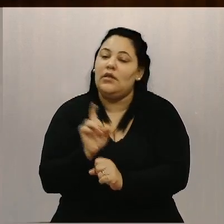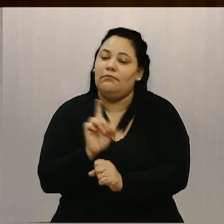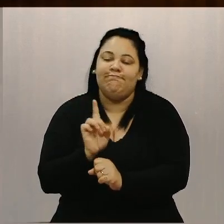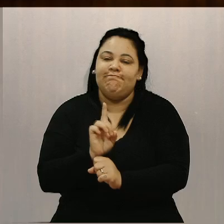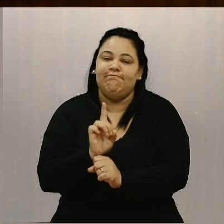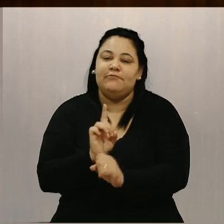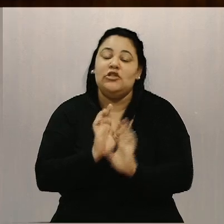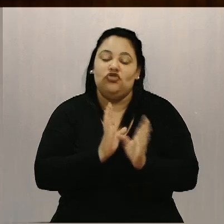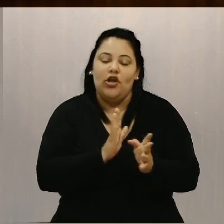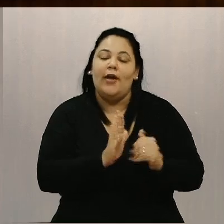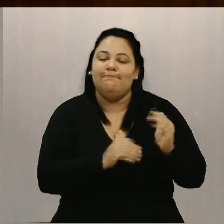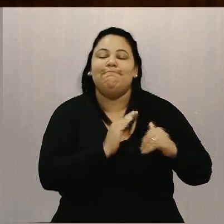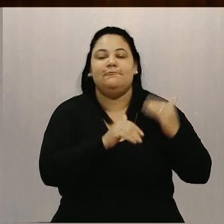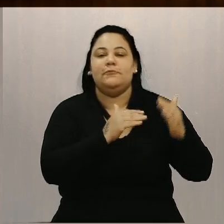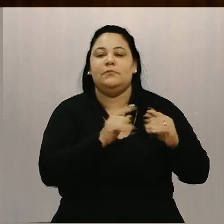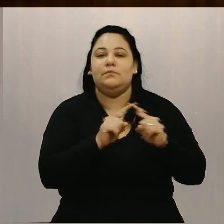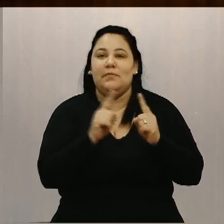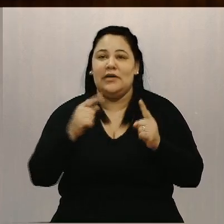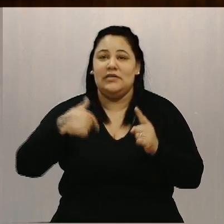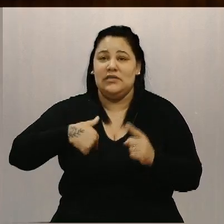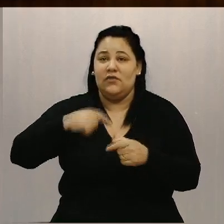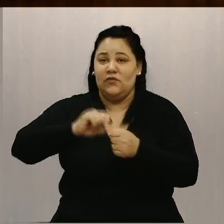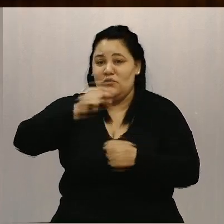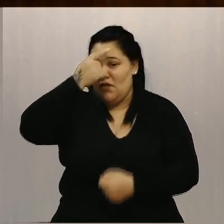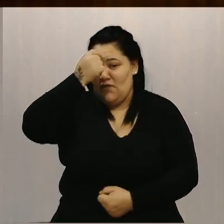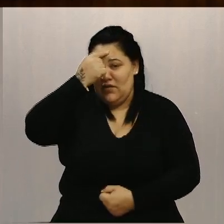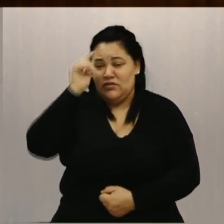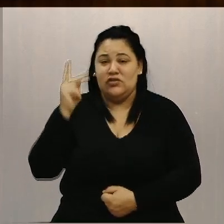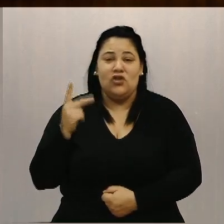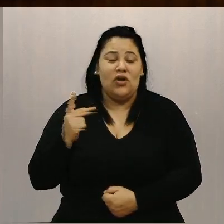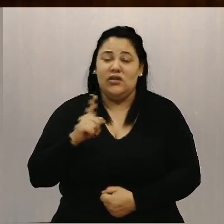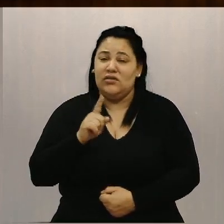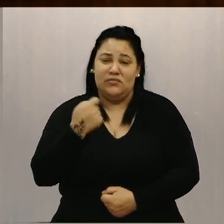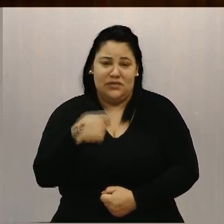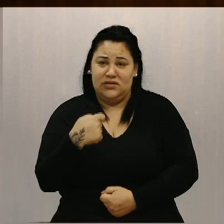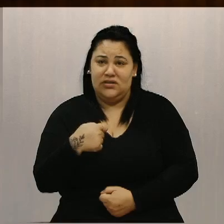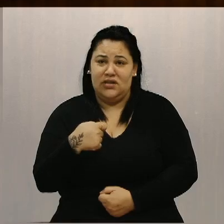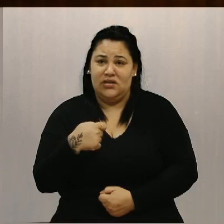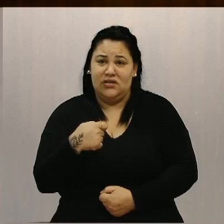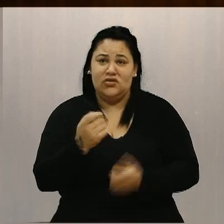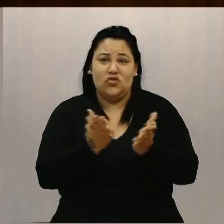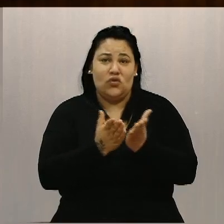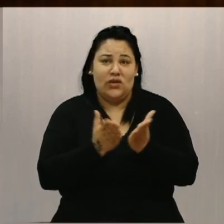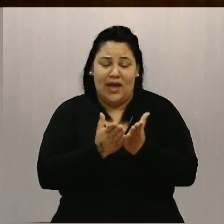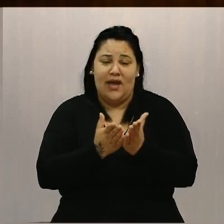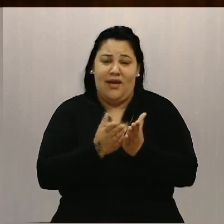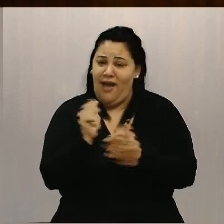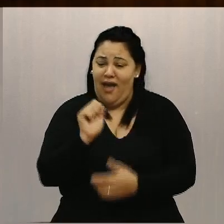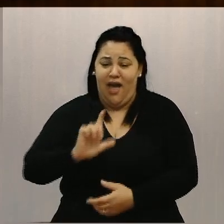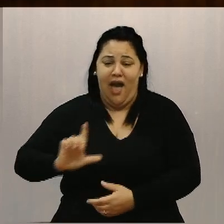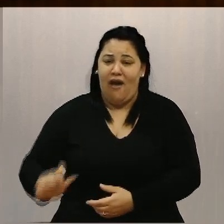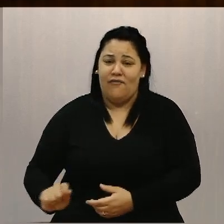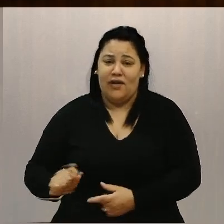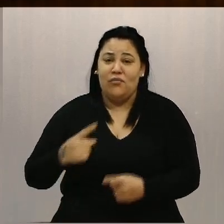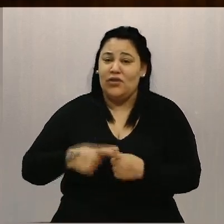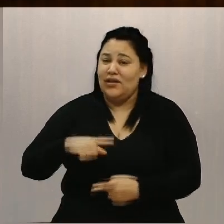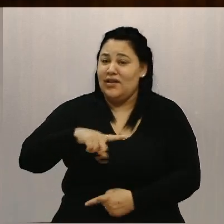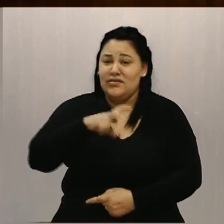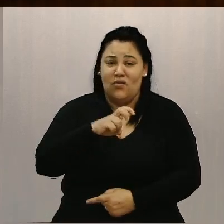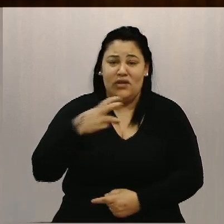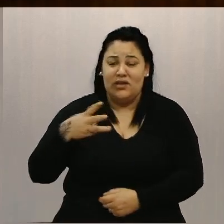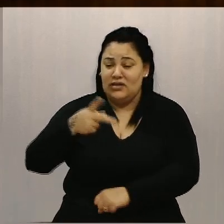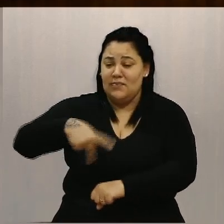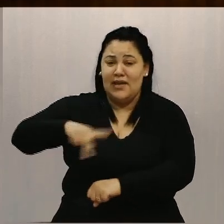uma faculdade inteira de história sem estudar a África, que são 53 países.